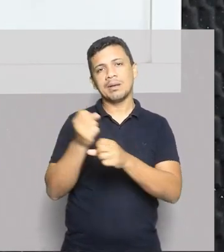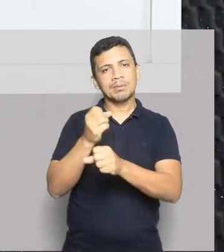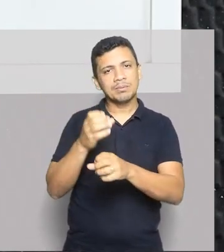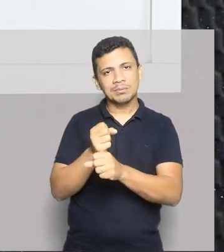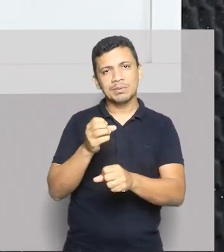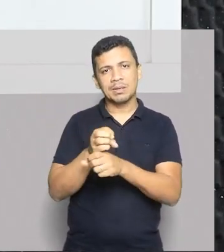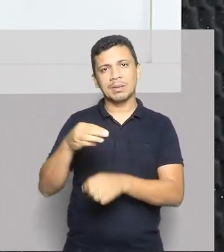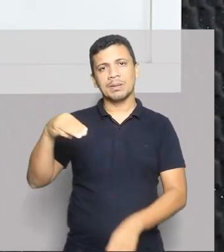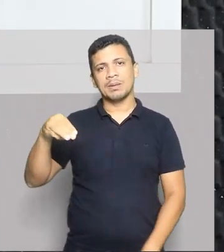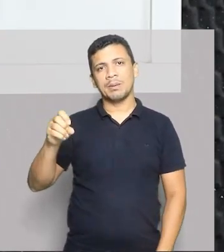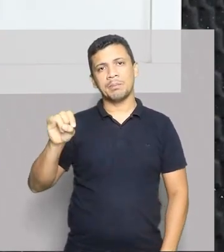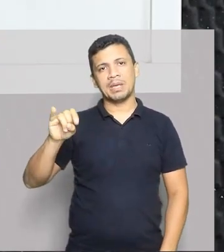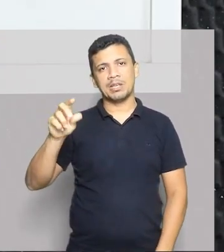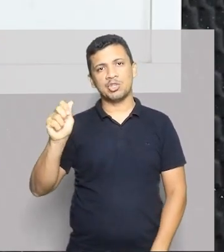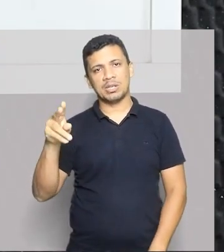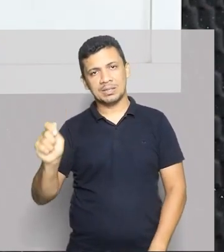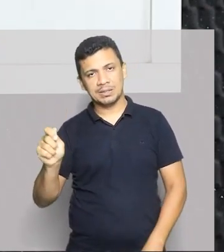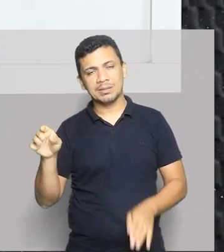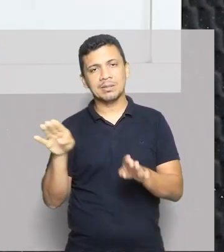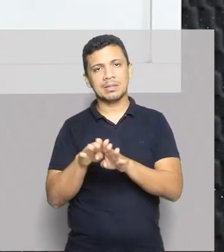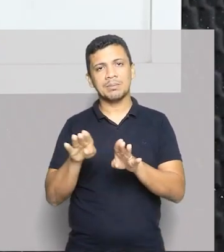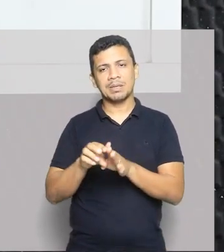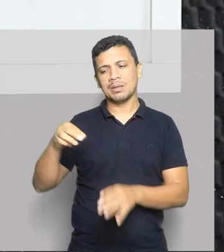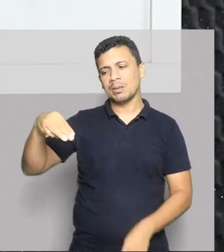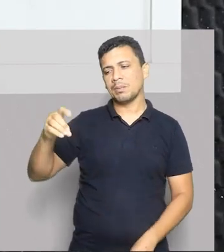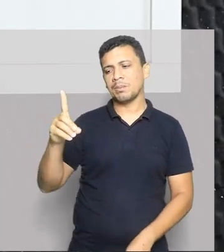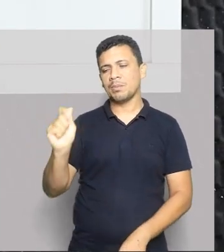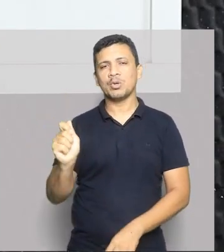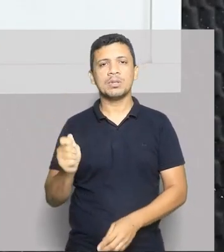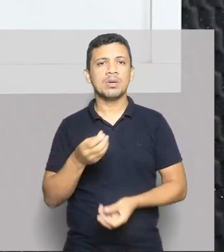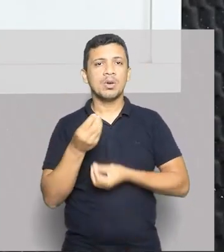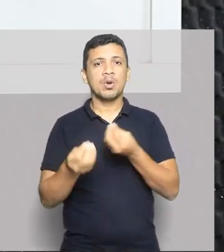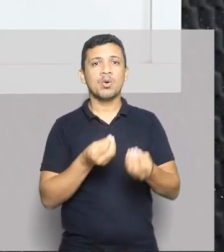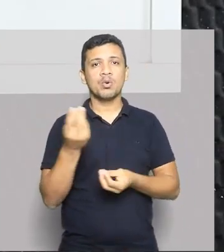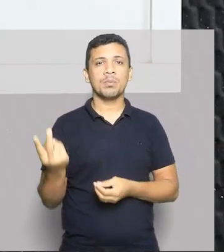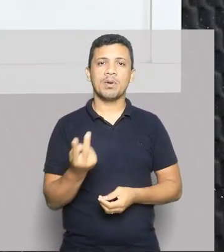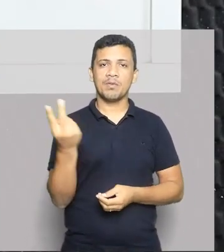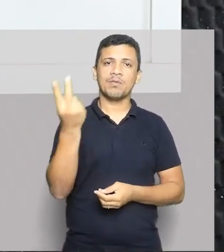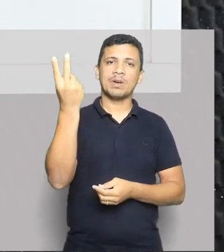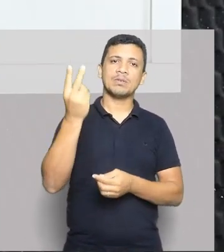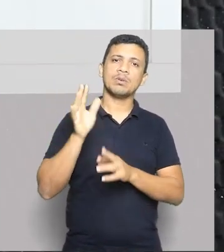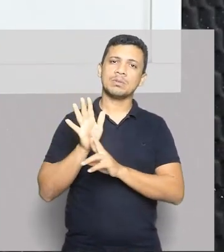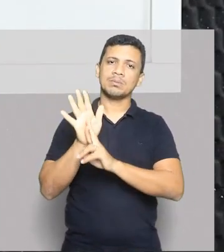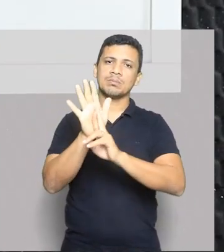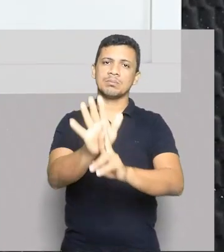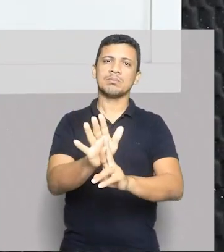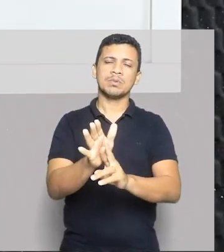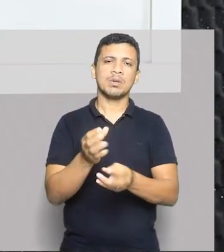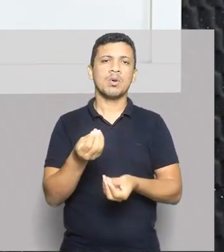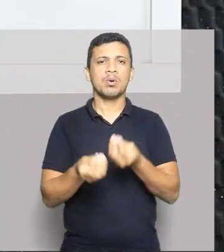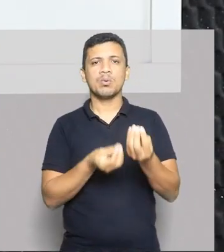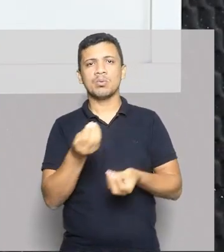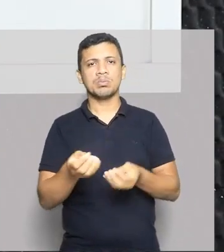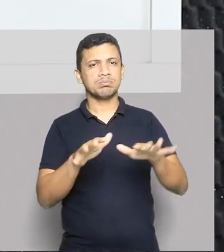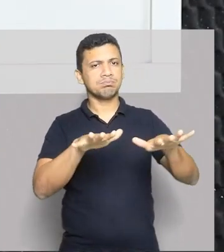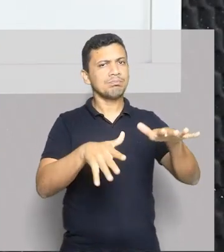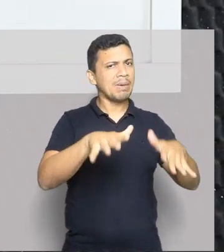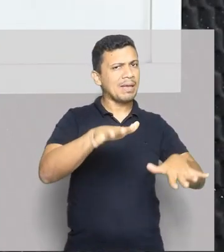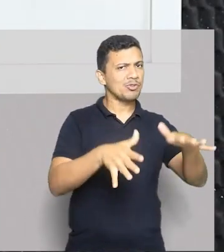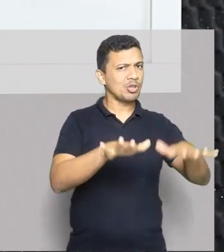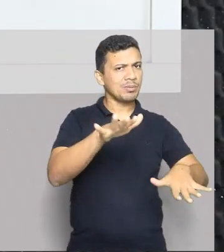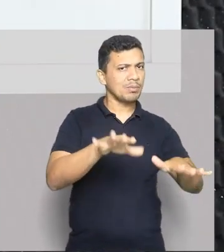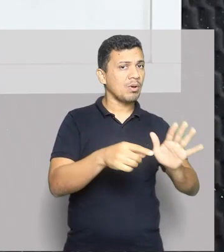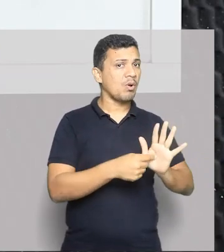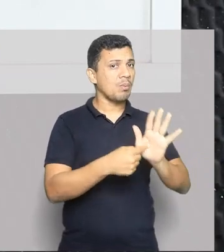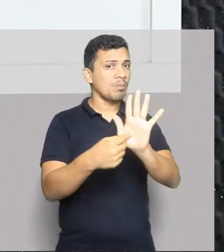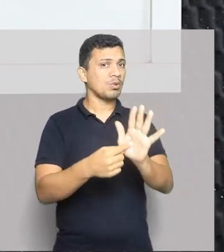As medidas de valores de tendência central são valores representativos, quando você deseja